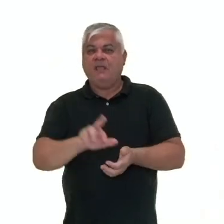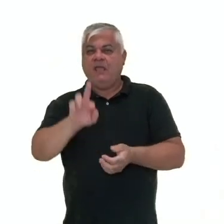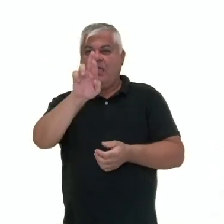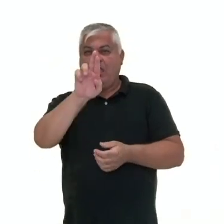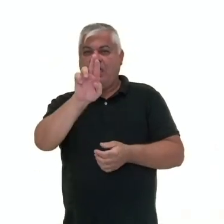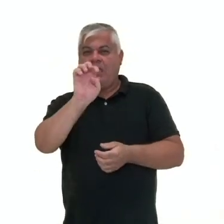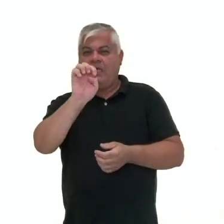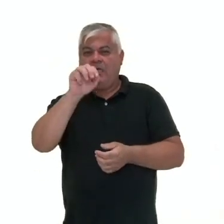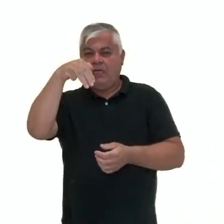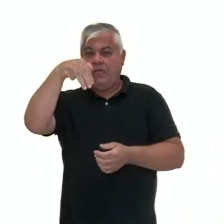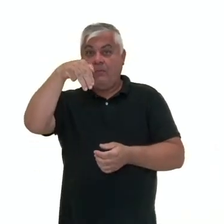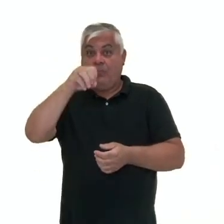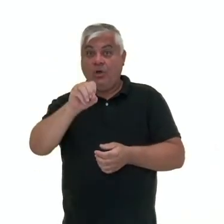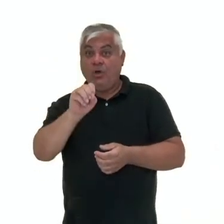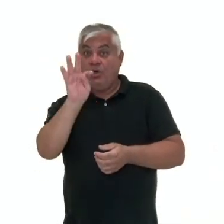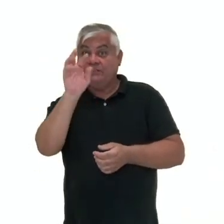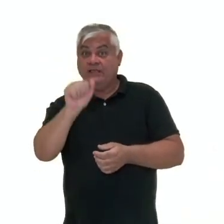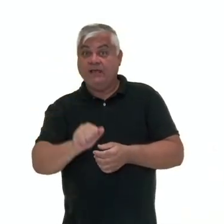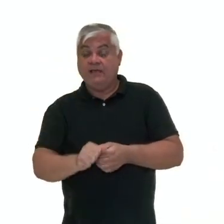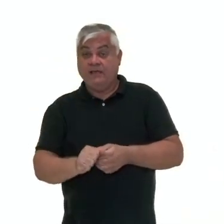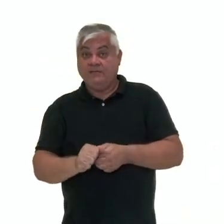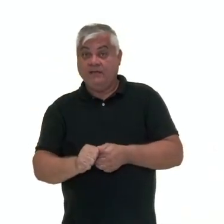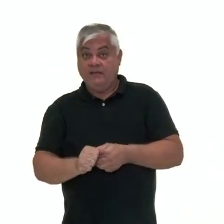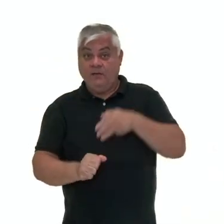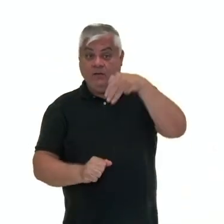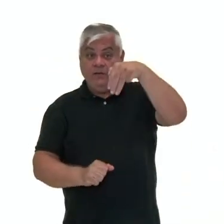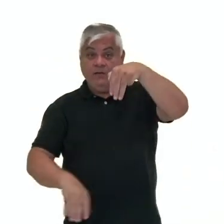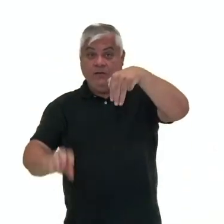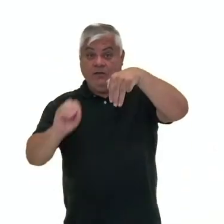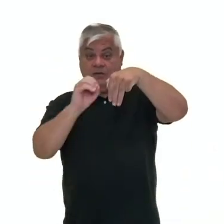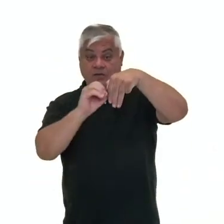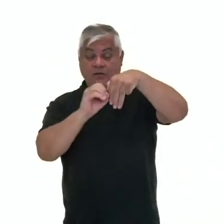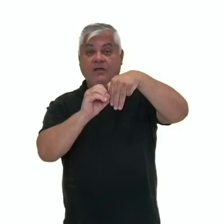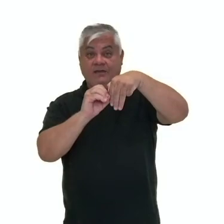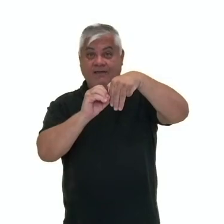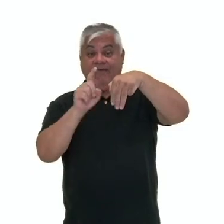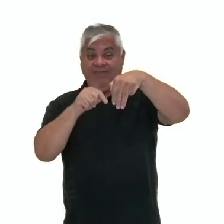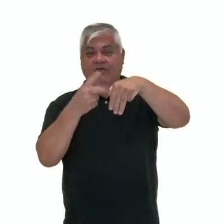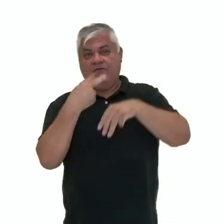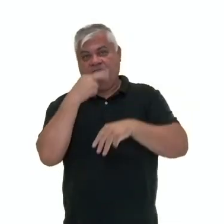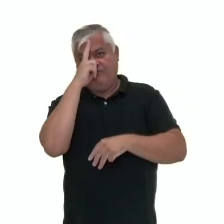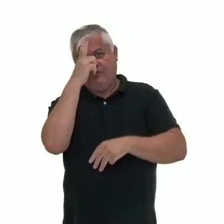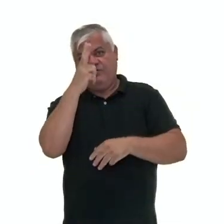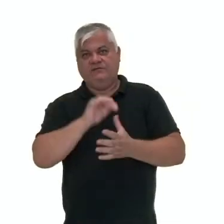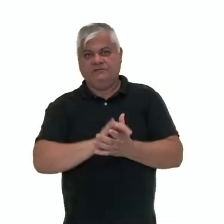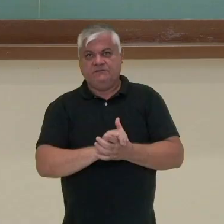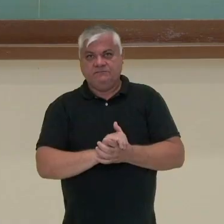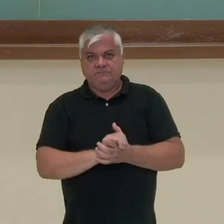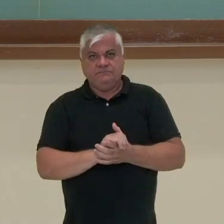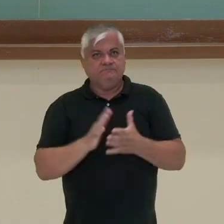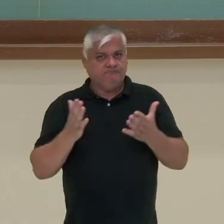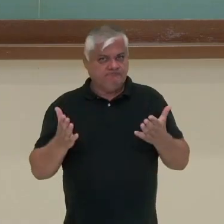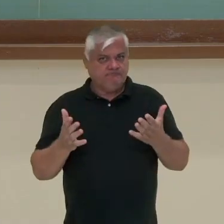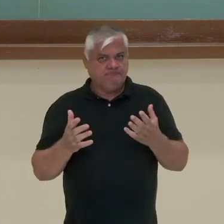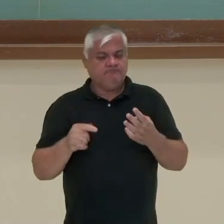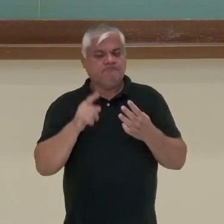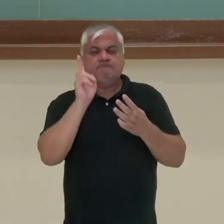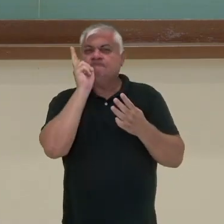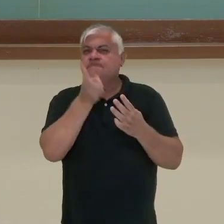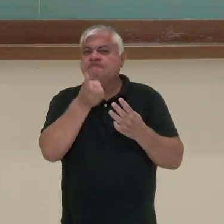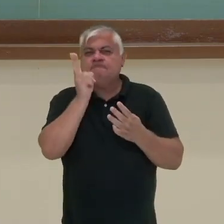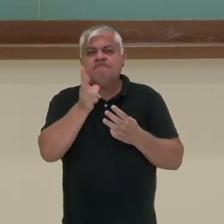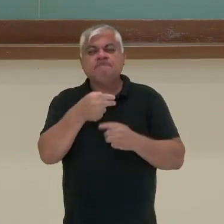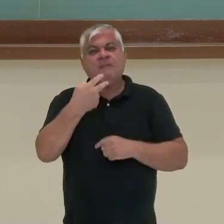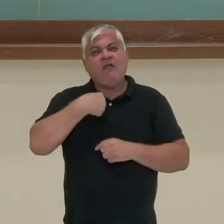Remota. Então, a sílaba mo é a sílaba mais forte na palavra remota. Então, sílaba tônica sempre é